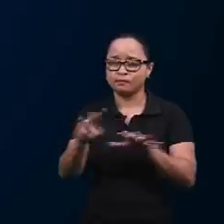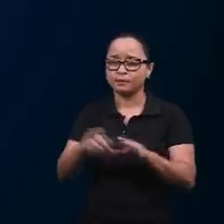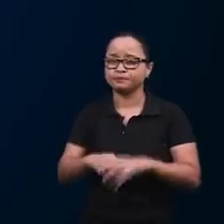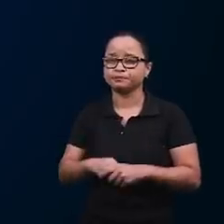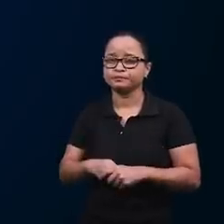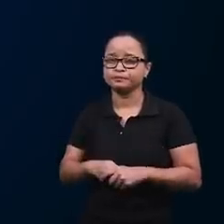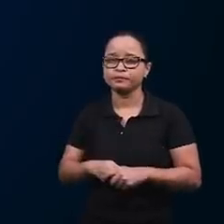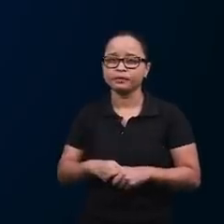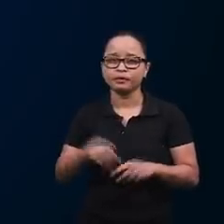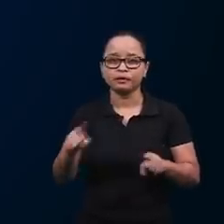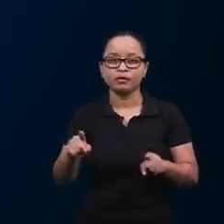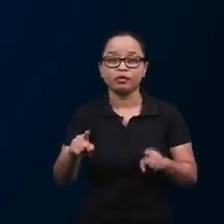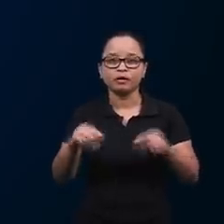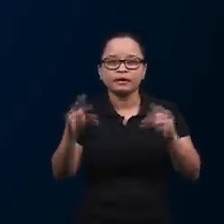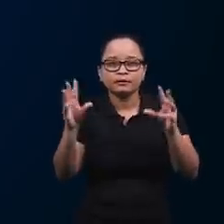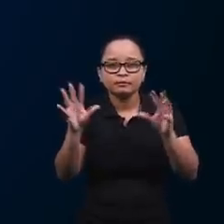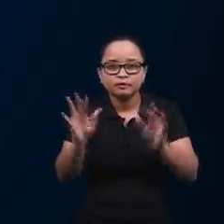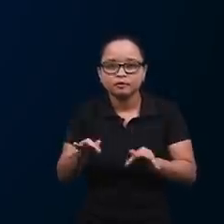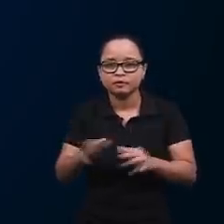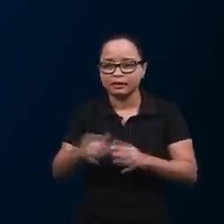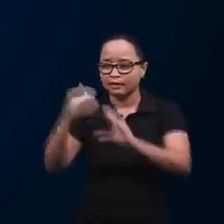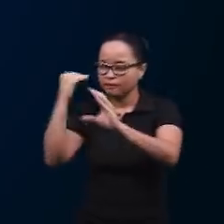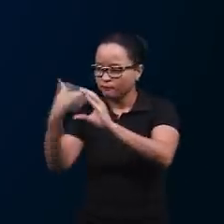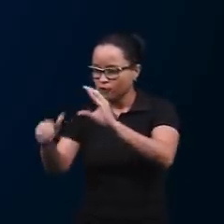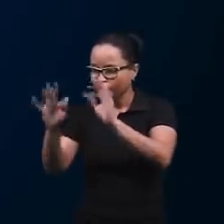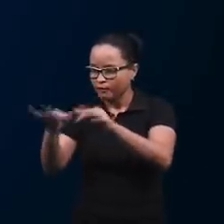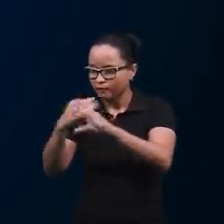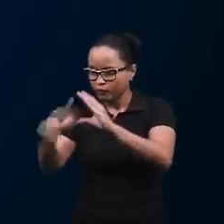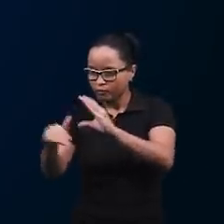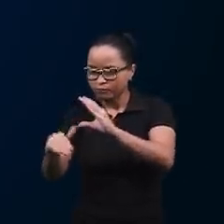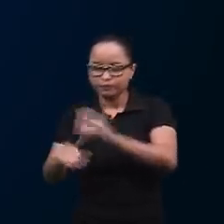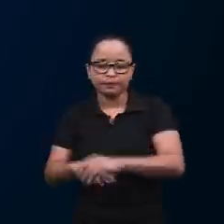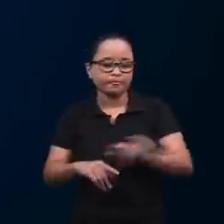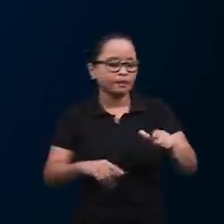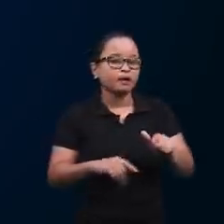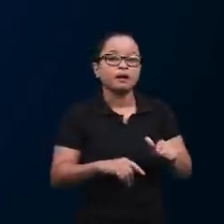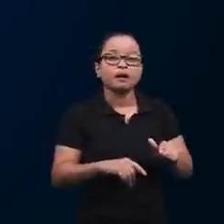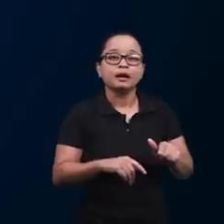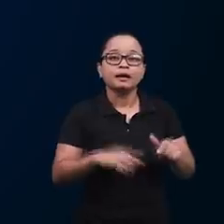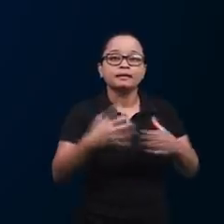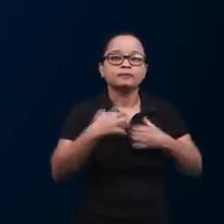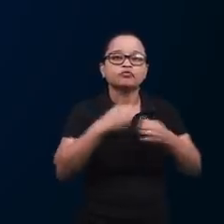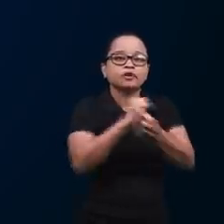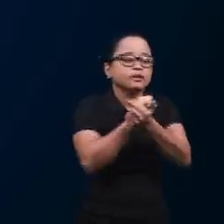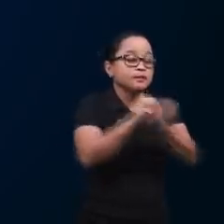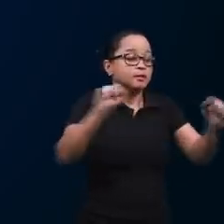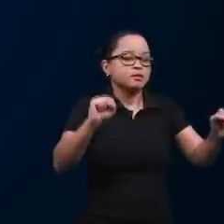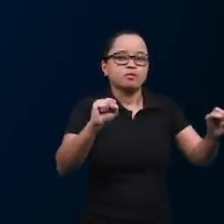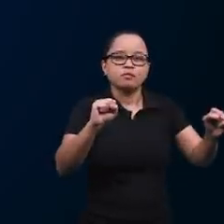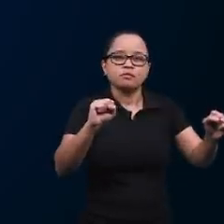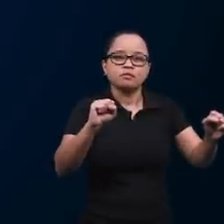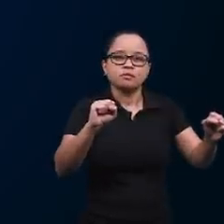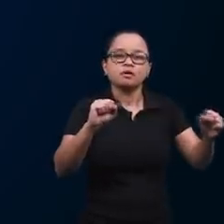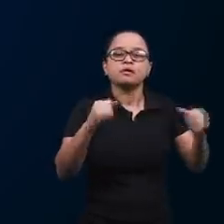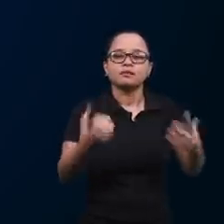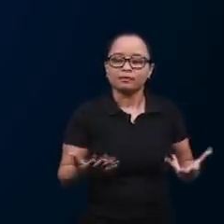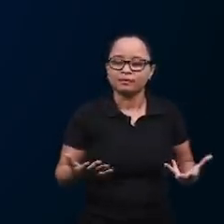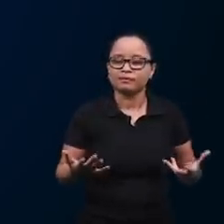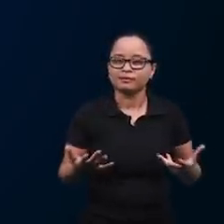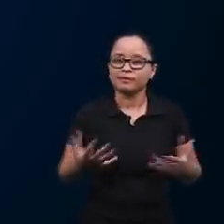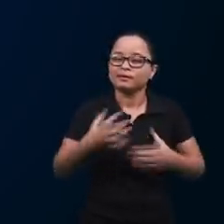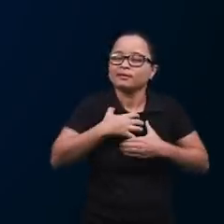daquela semana ela disse hora que ela concluiu que ela enviou a mensagem ela recebeu uma libertação